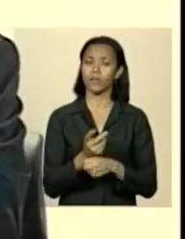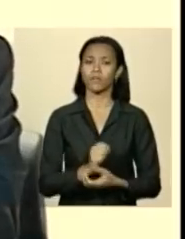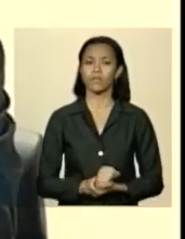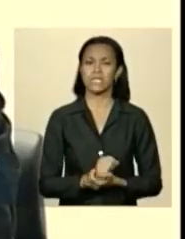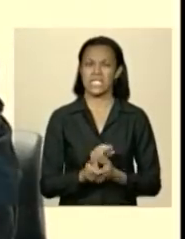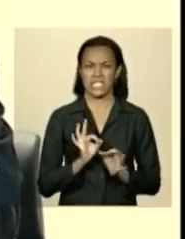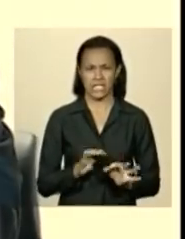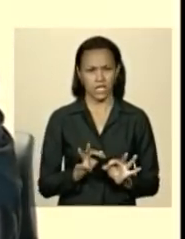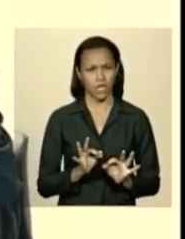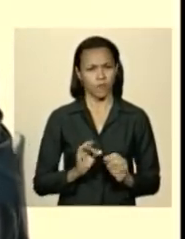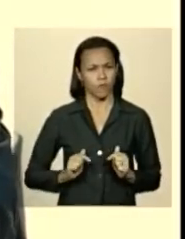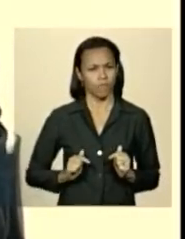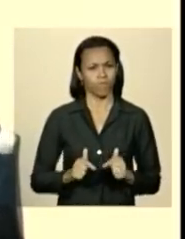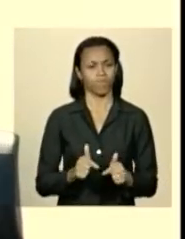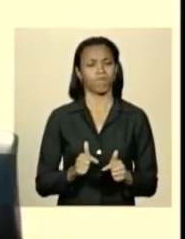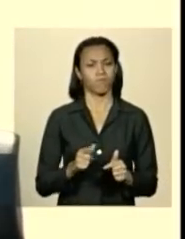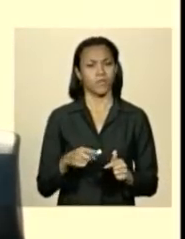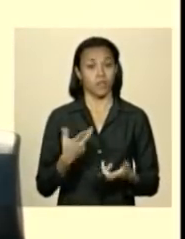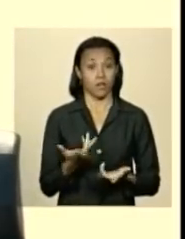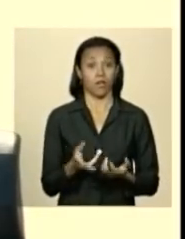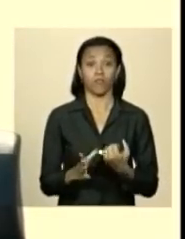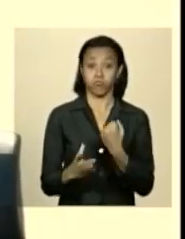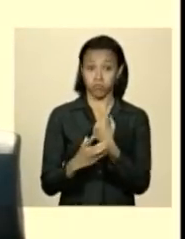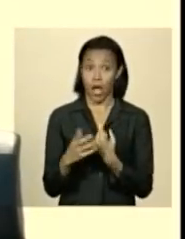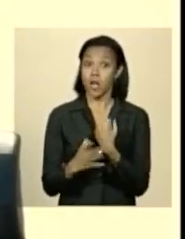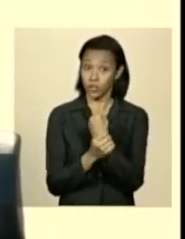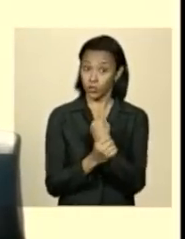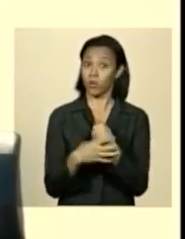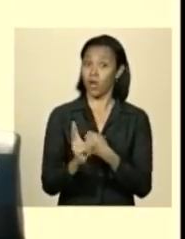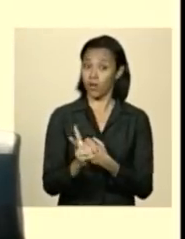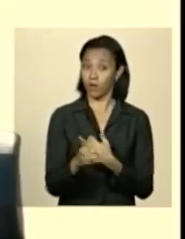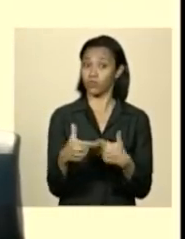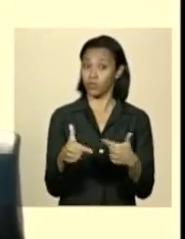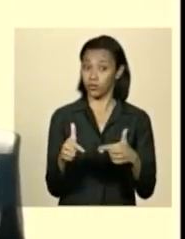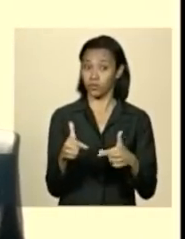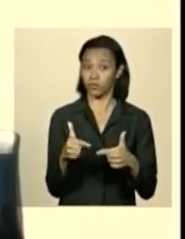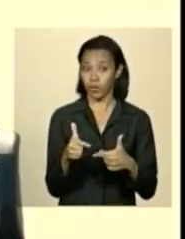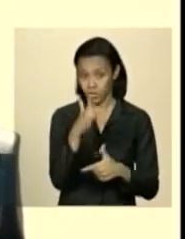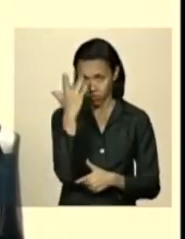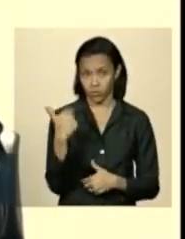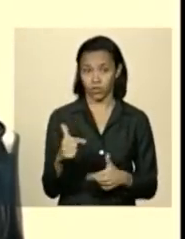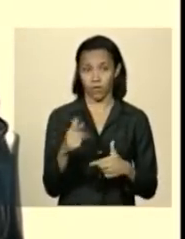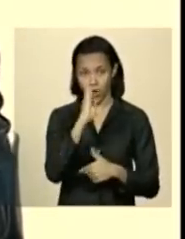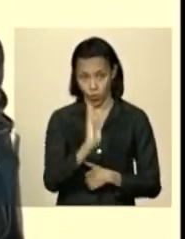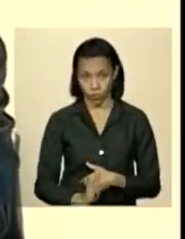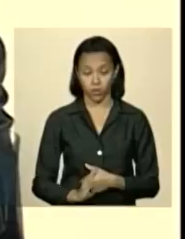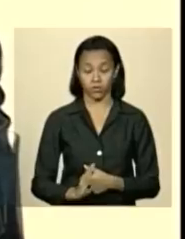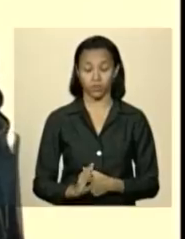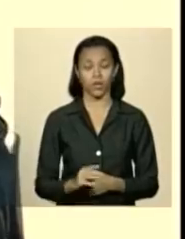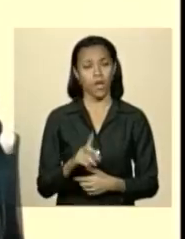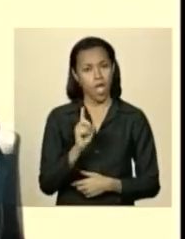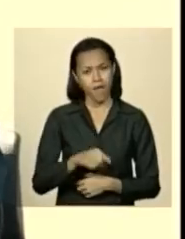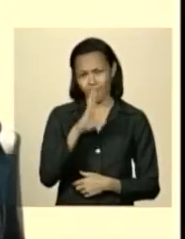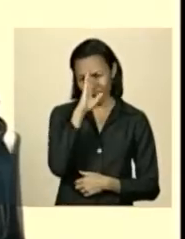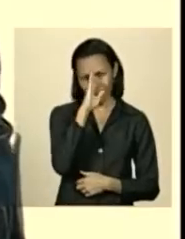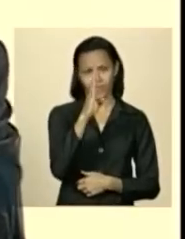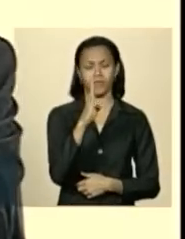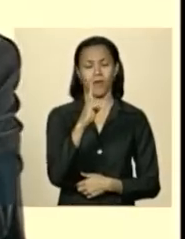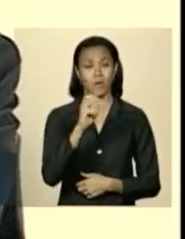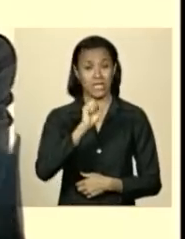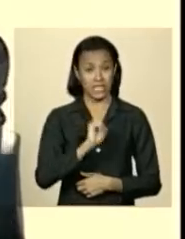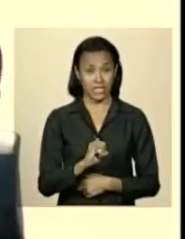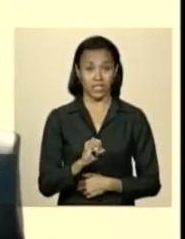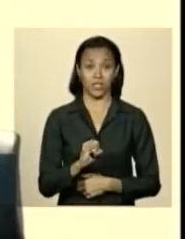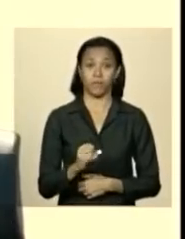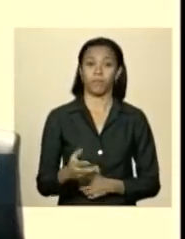muito ativa preservar os empregos dos trabalhadores das trabalhadoras do nosso país e essa é uma questão fundamental